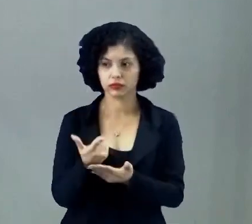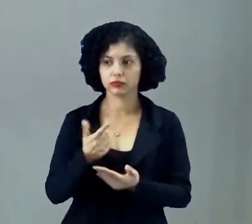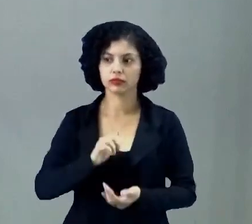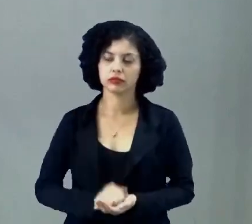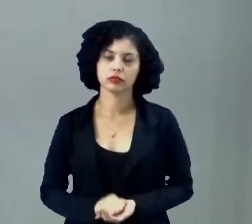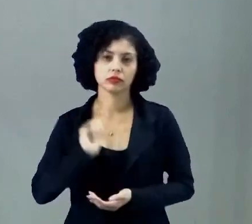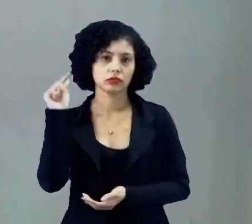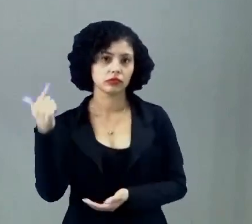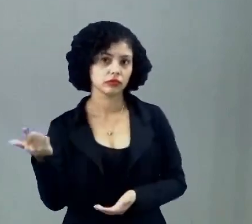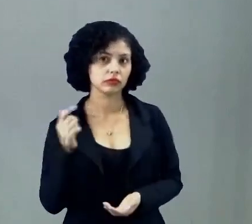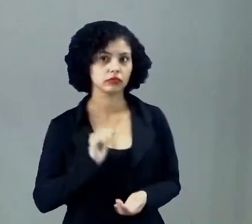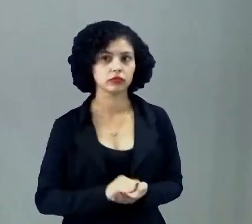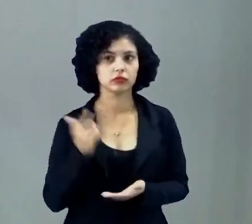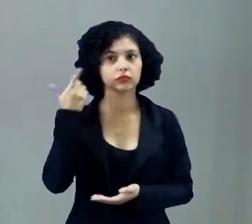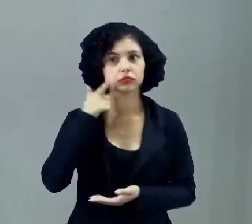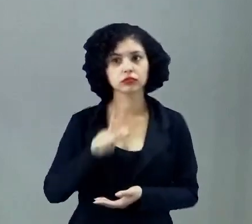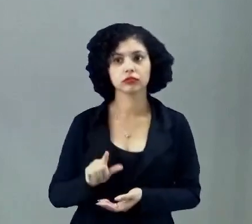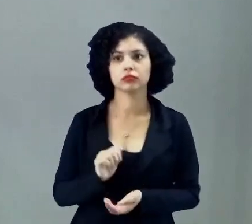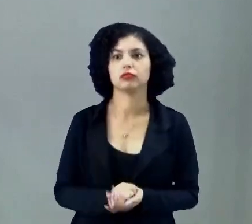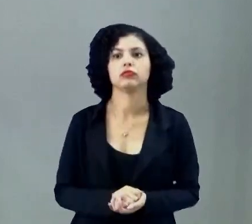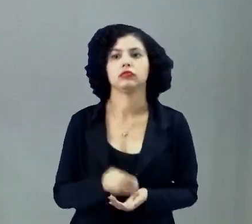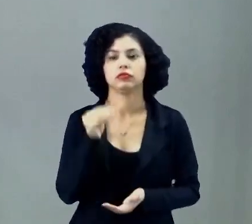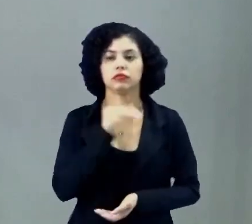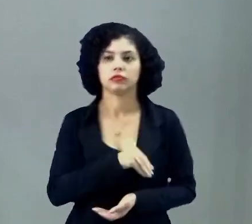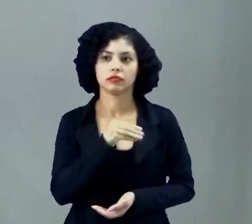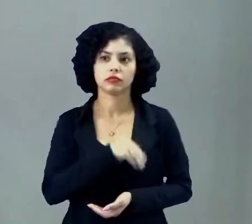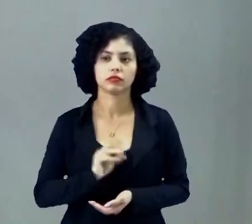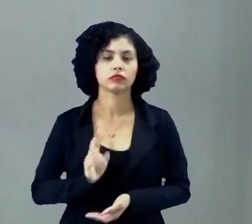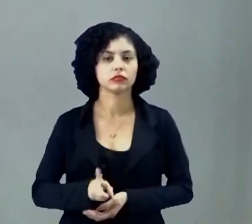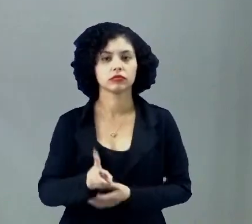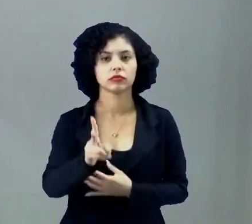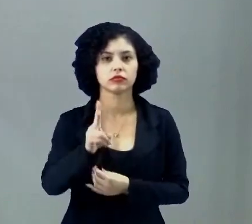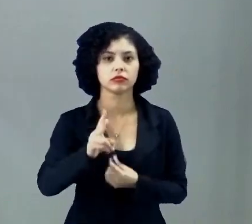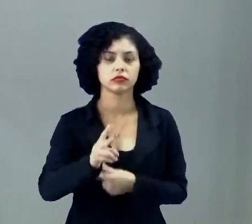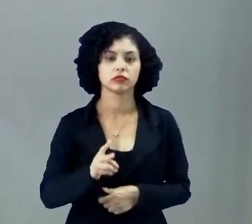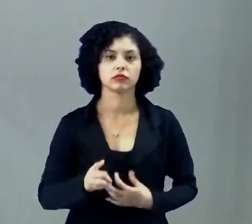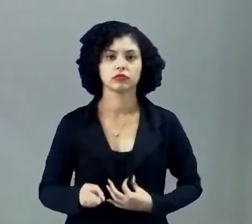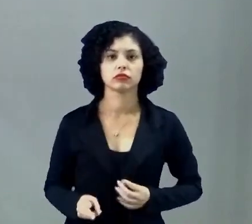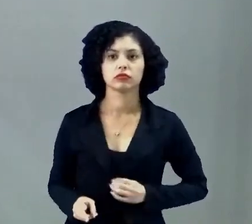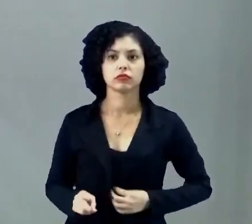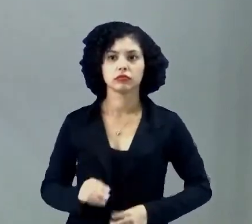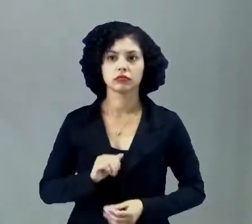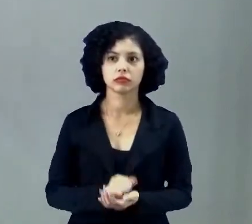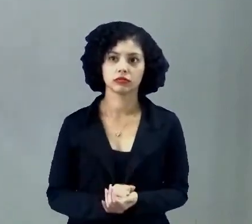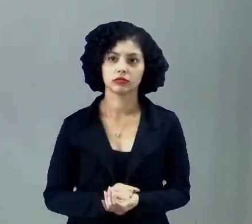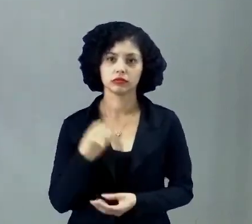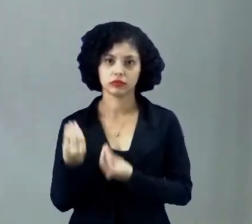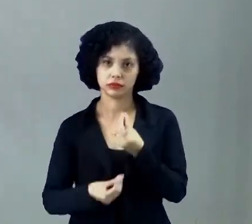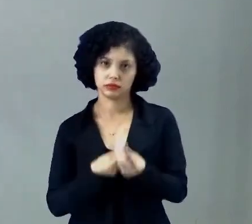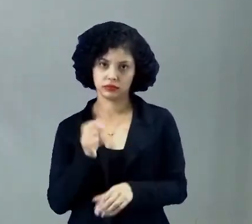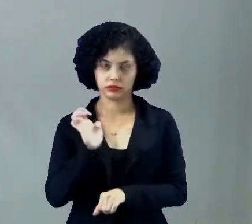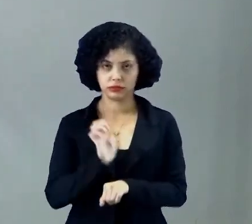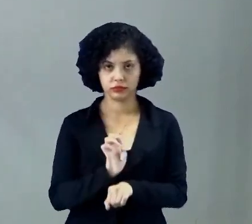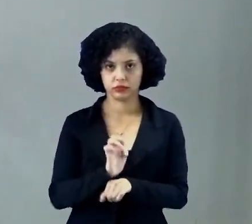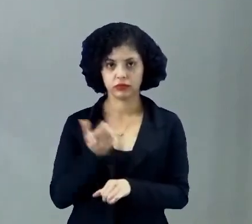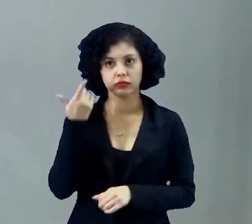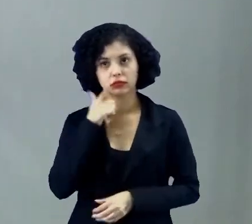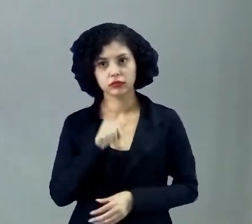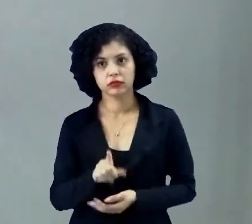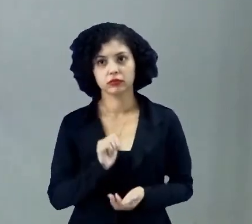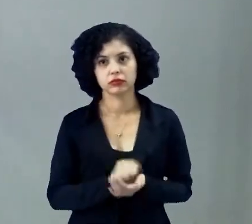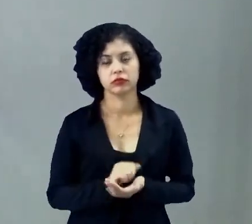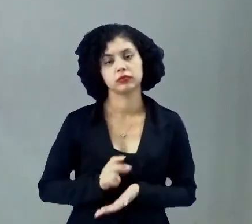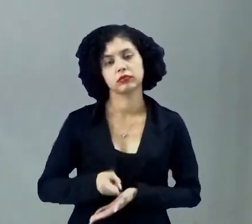compramos, daquilo que nós ganhamos enquanto salário e assim sucessivamente. Ou seja, como que o Estado ele